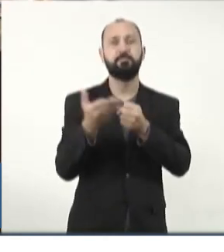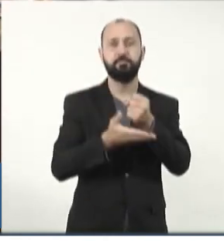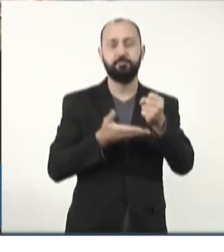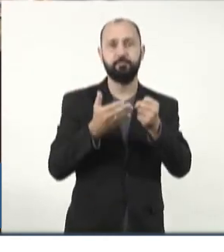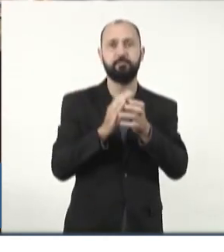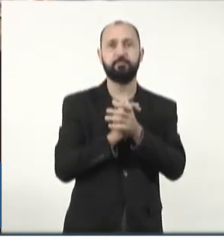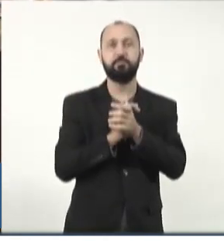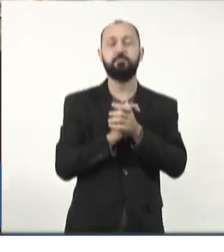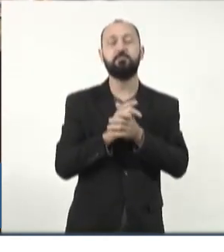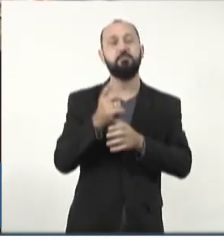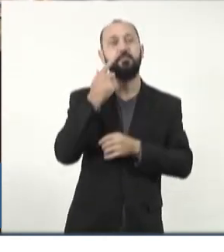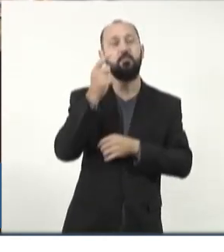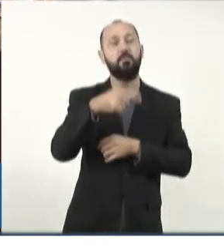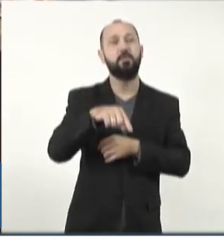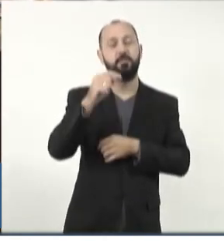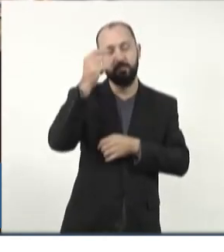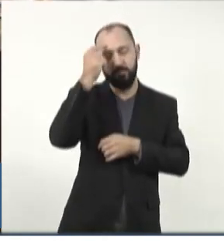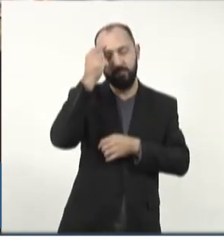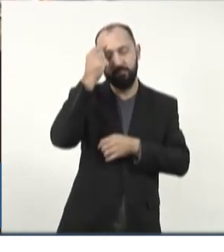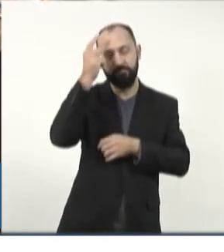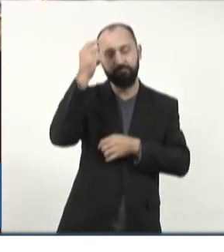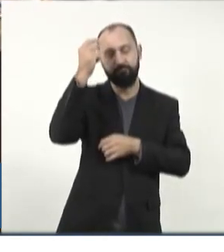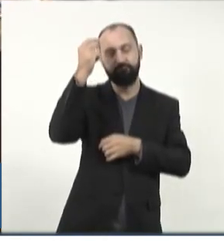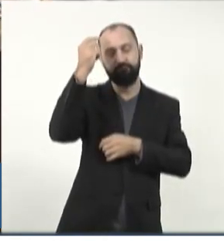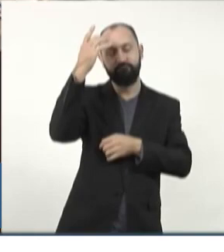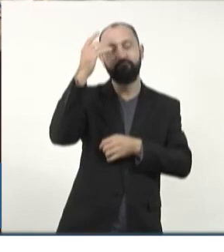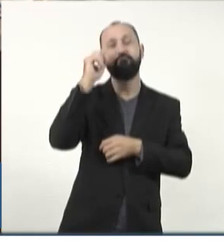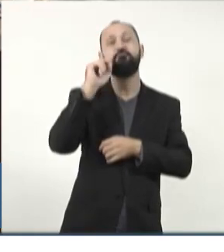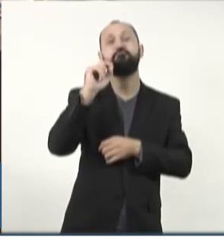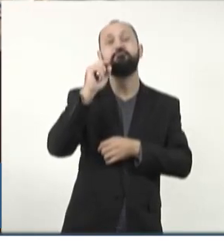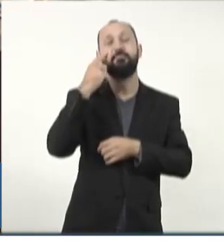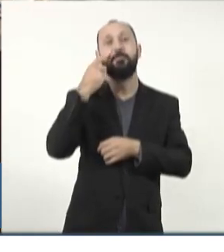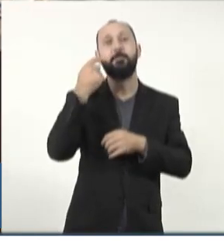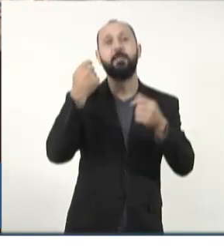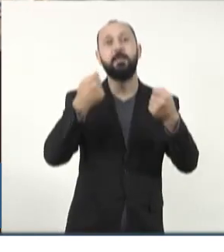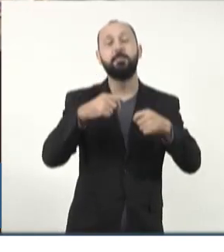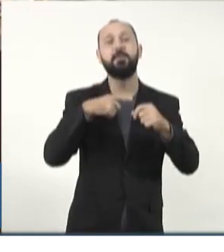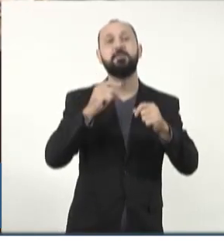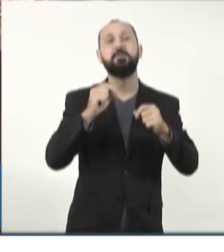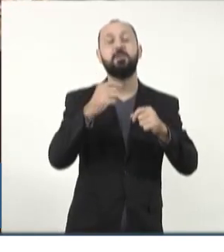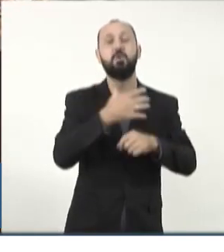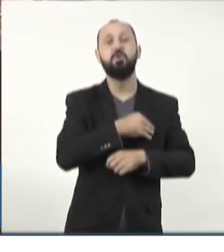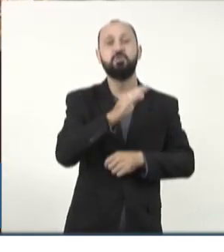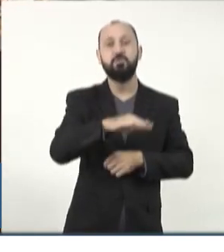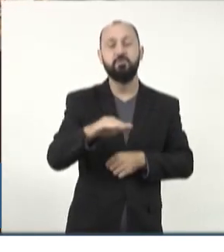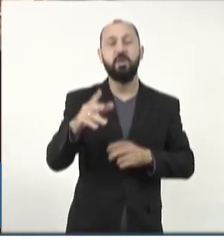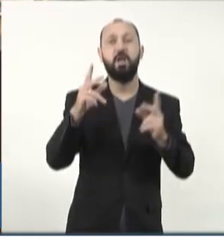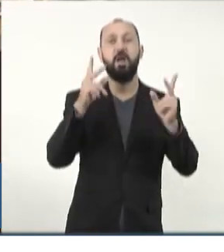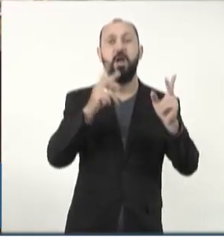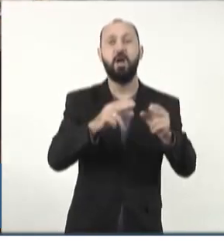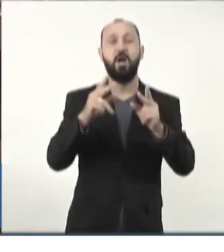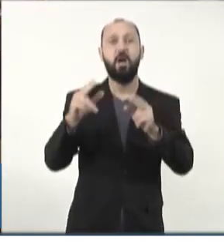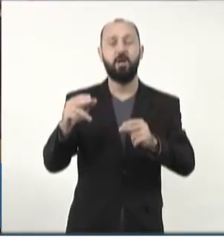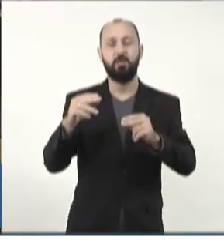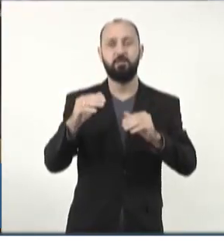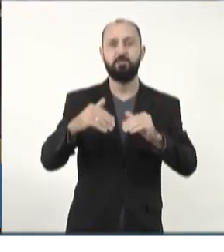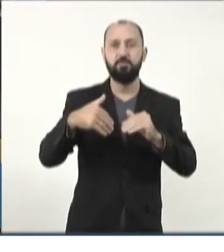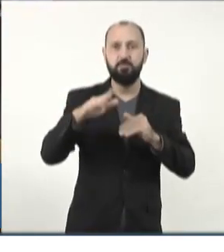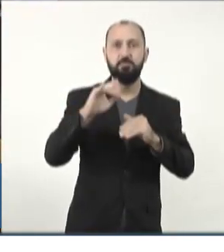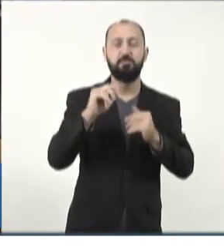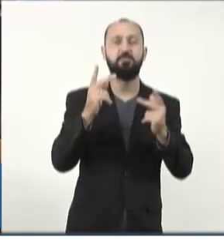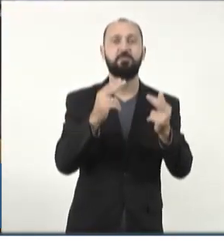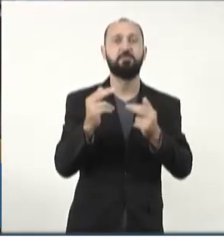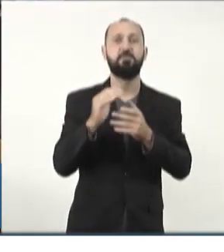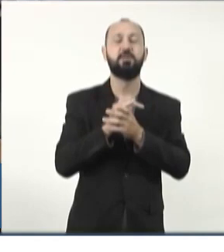fundamental. Espero que todos aqui saiam com essa ideia também na cabeça. Nós precisamos tratar os nossos filhos, as futuras